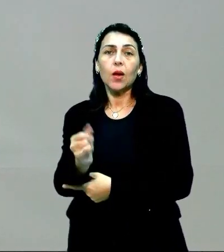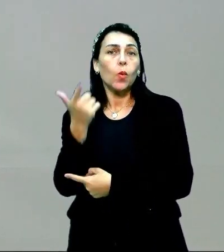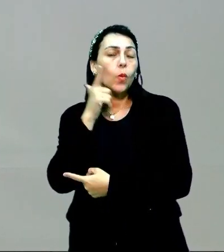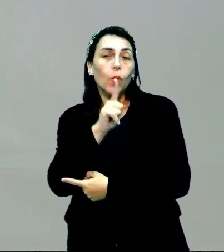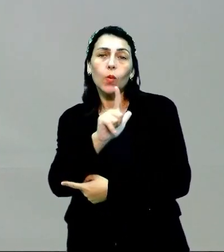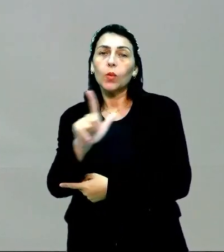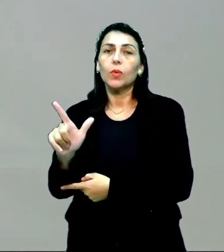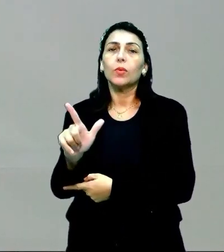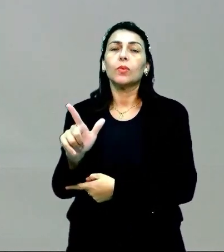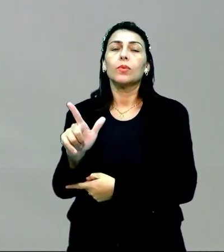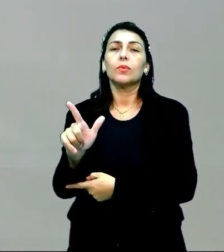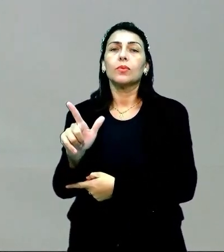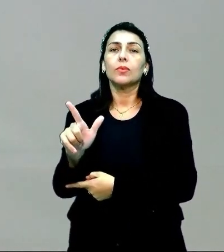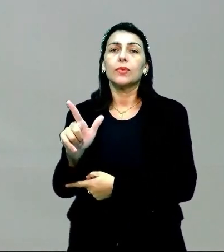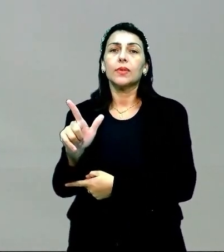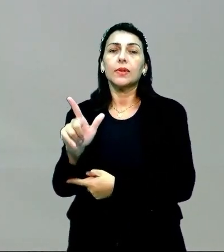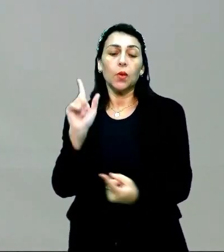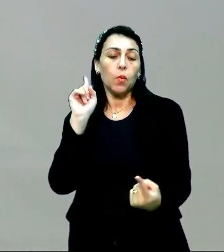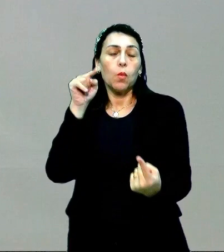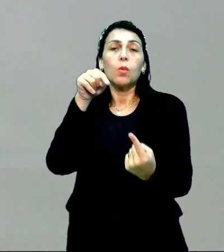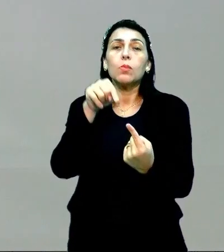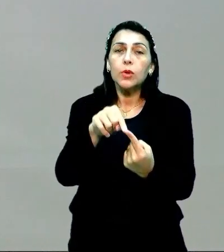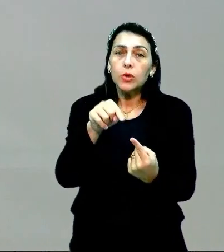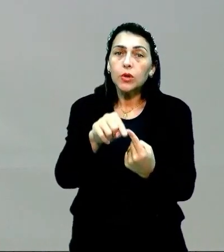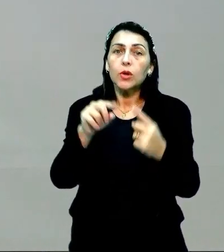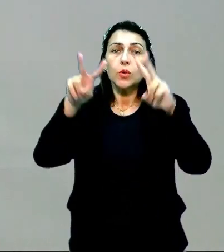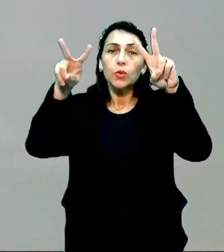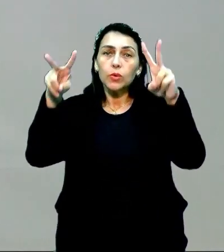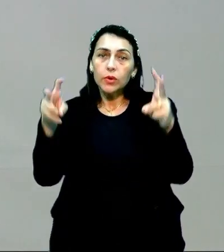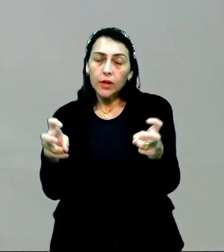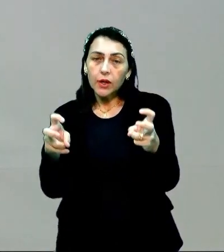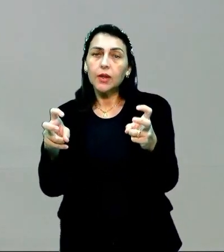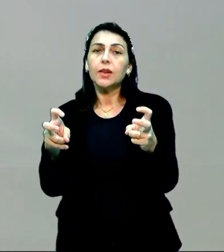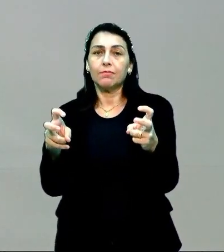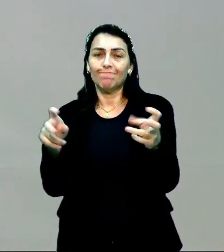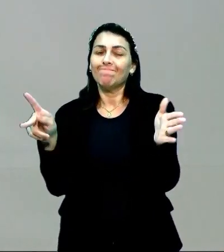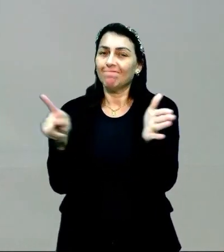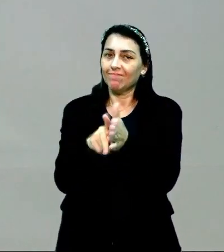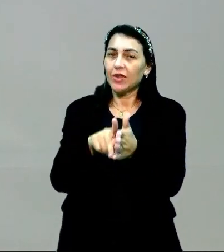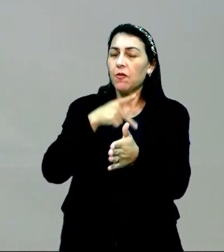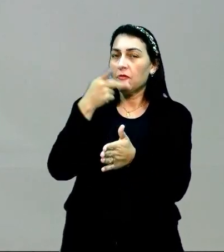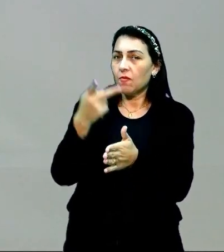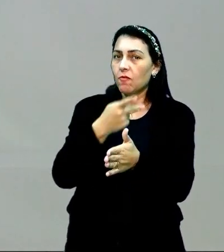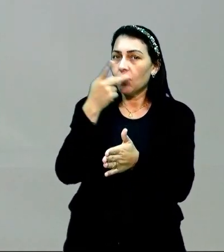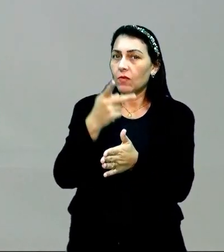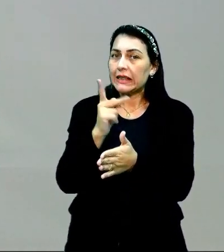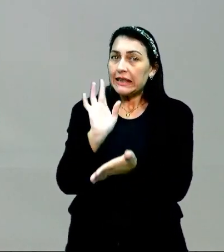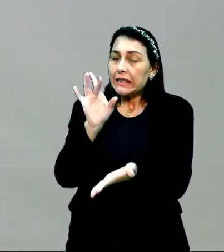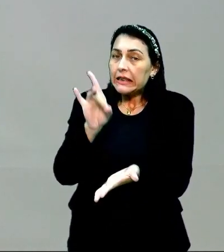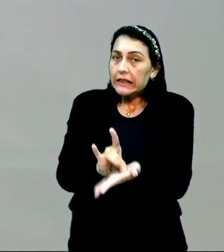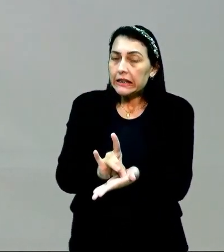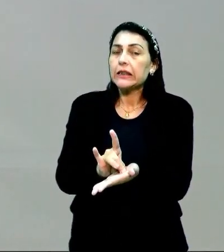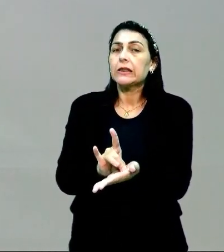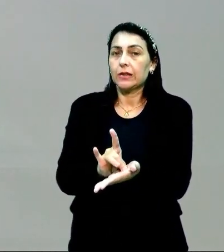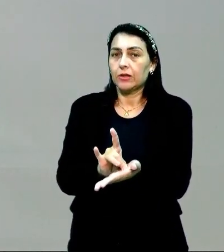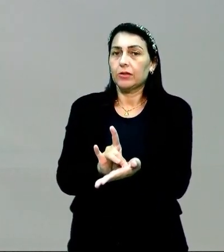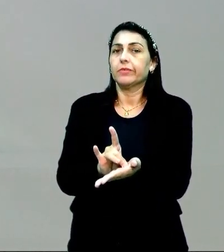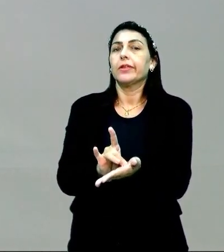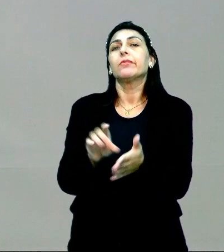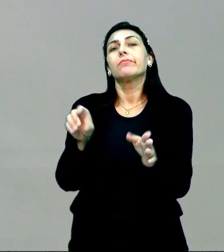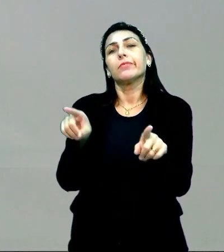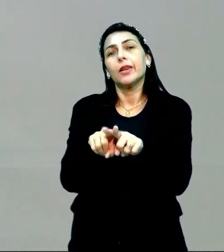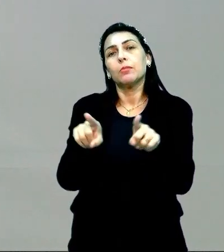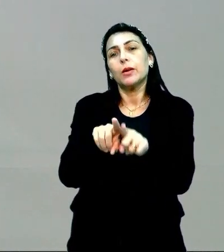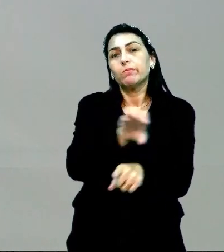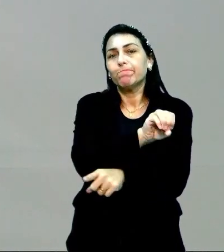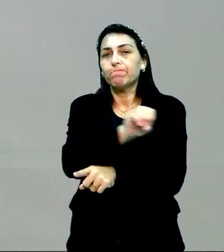não conseguir atingir o objetivo do tema, ser específica, falar especificamente do recorte,